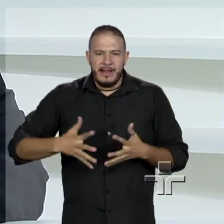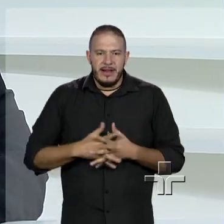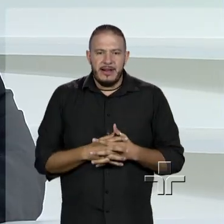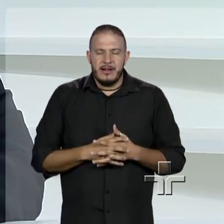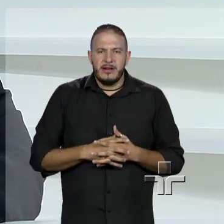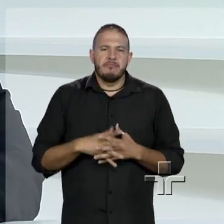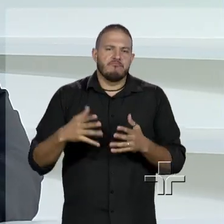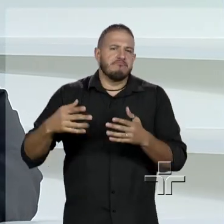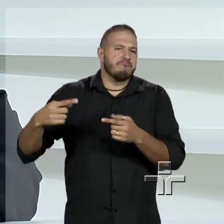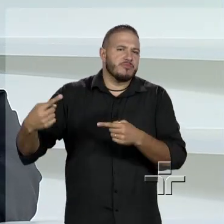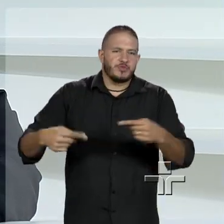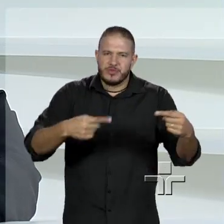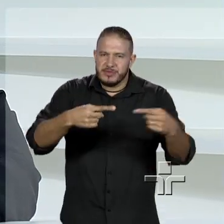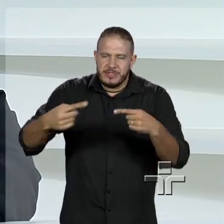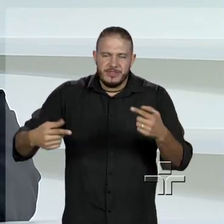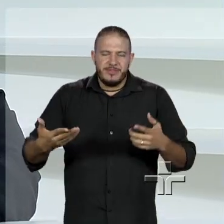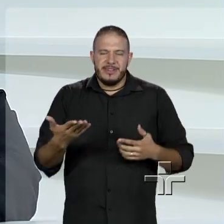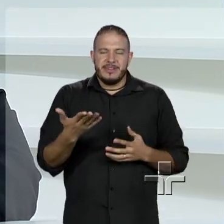nessa discussão